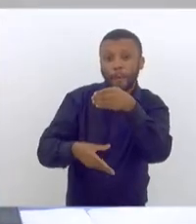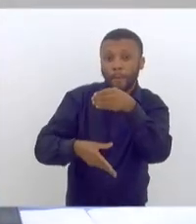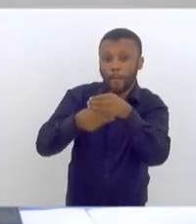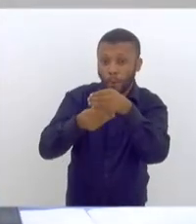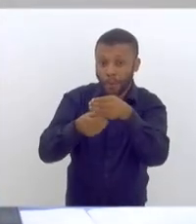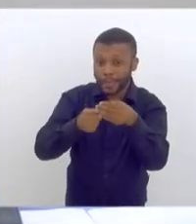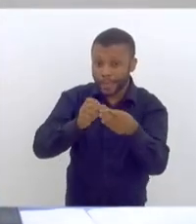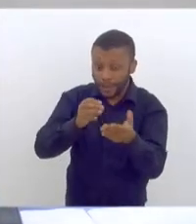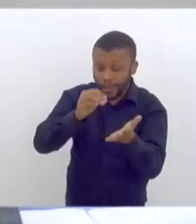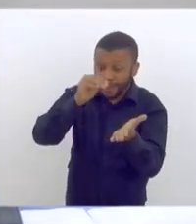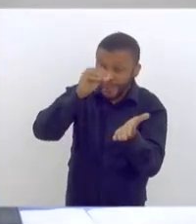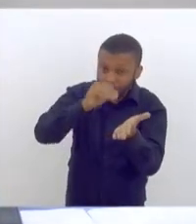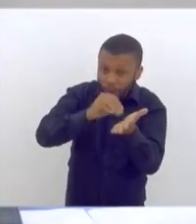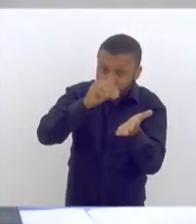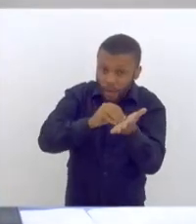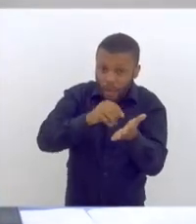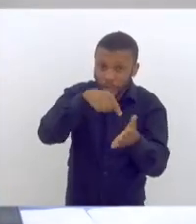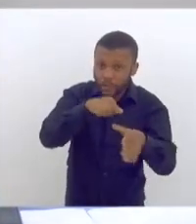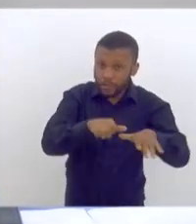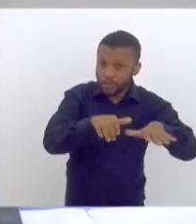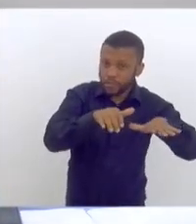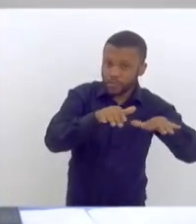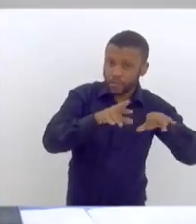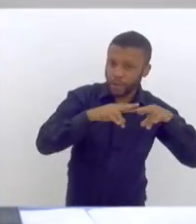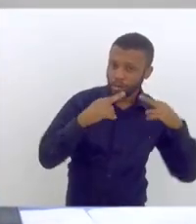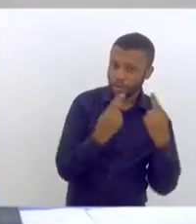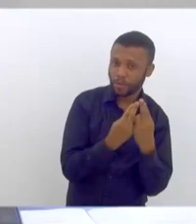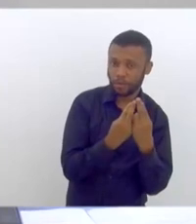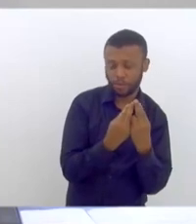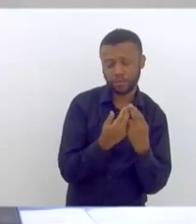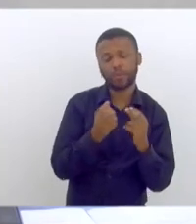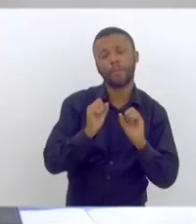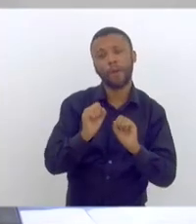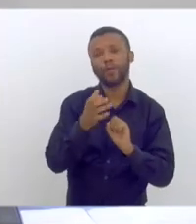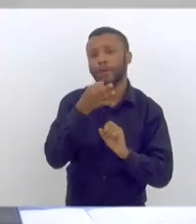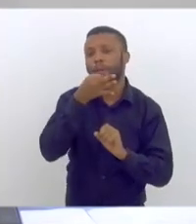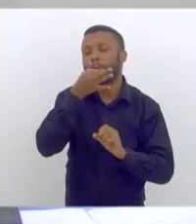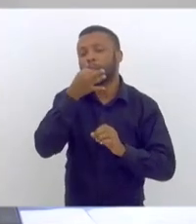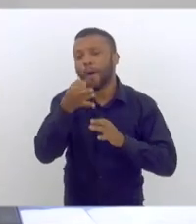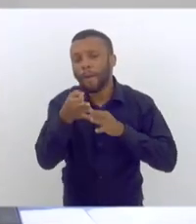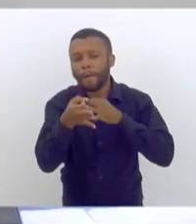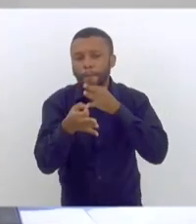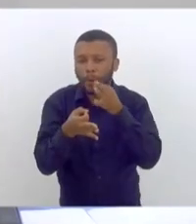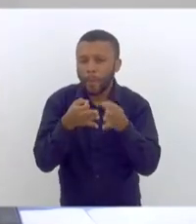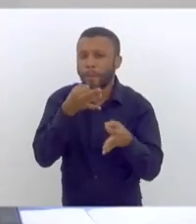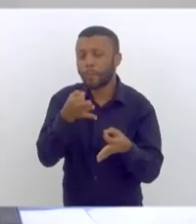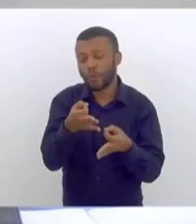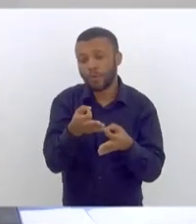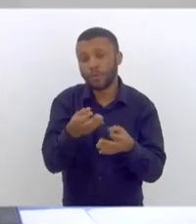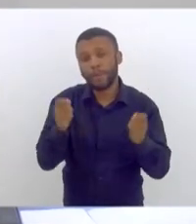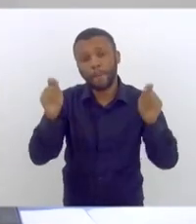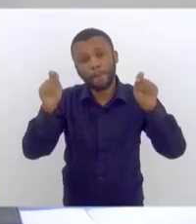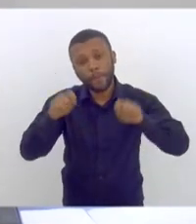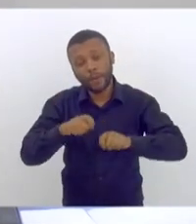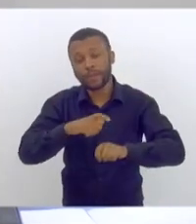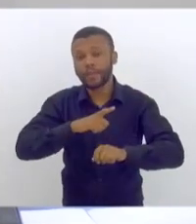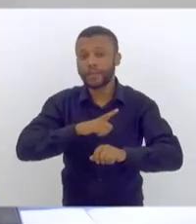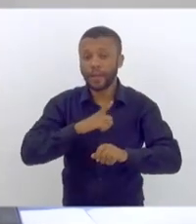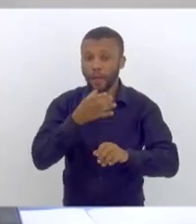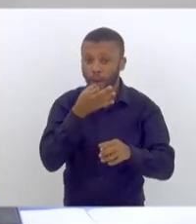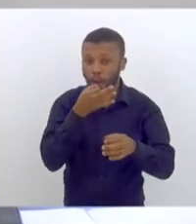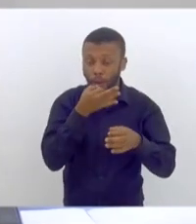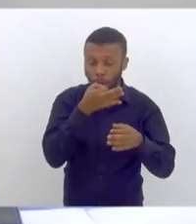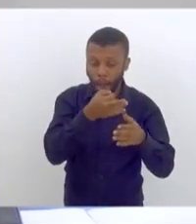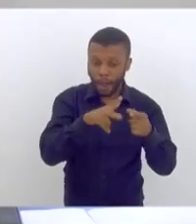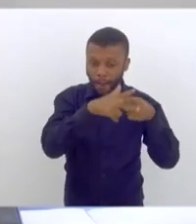aqui também pode ser sugeridas porque poderão entrar como submendas das